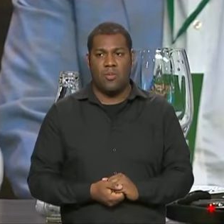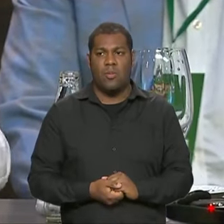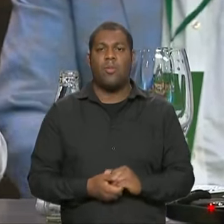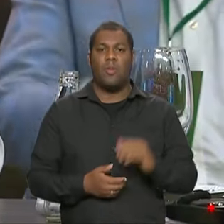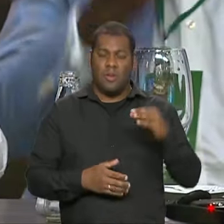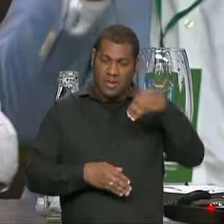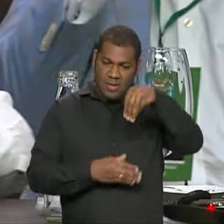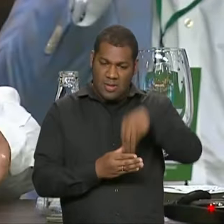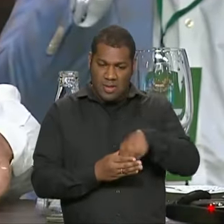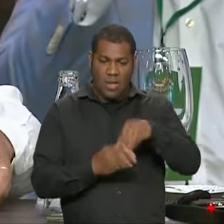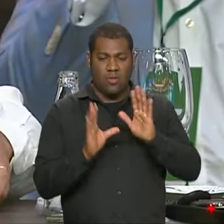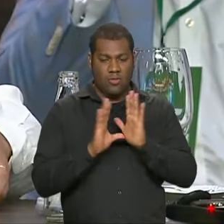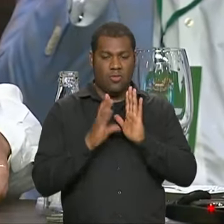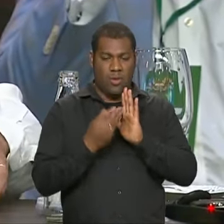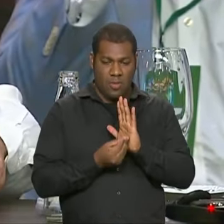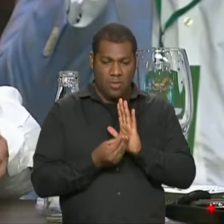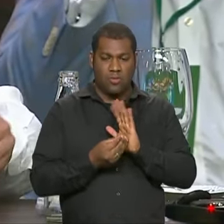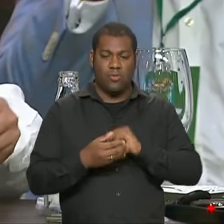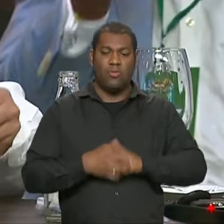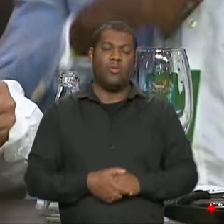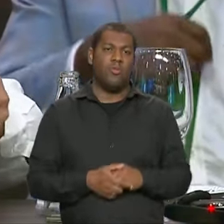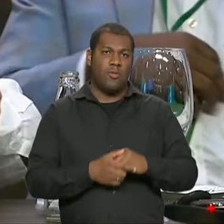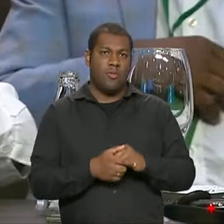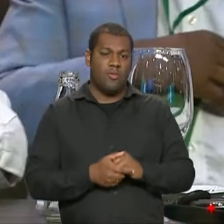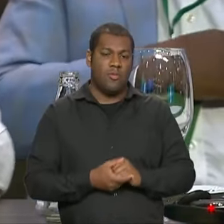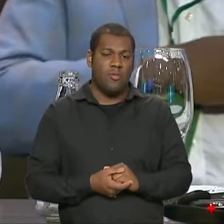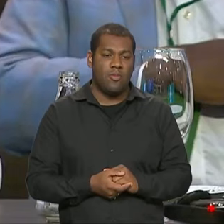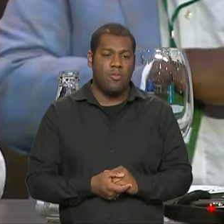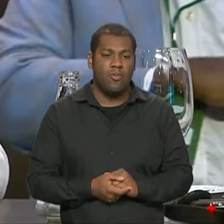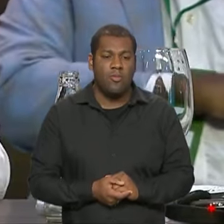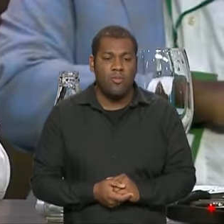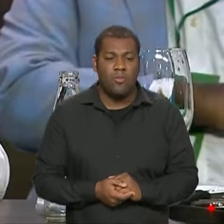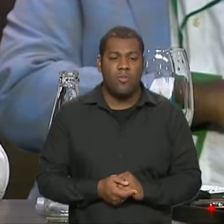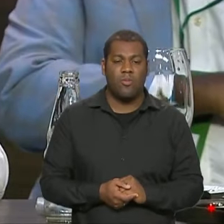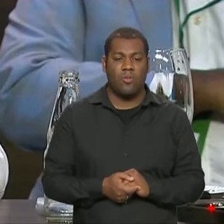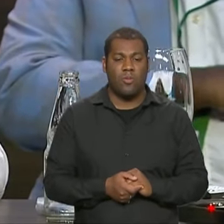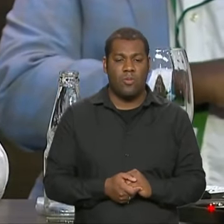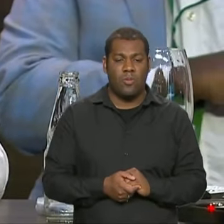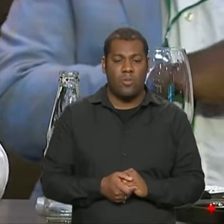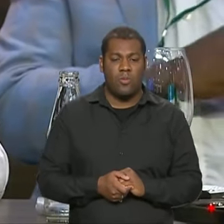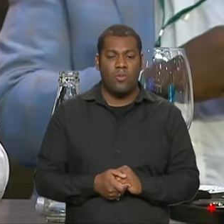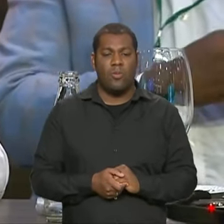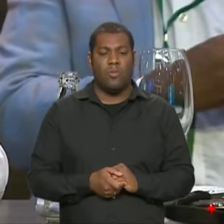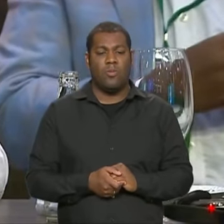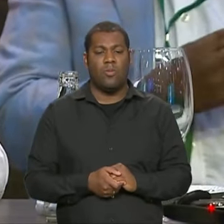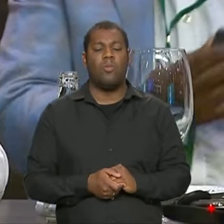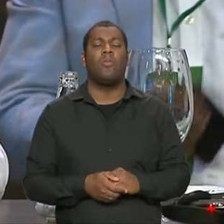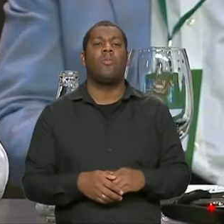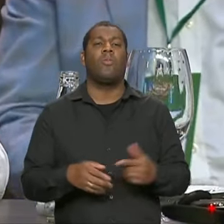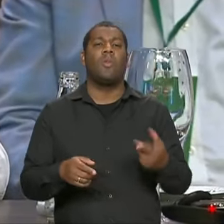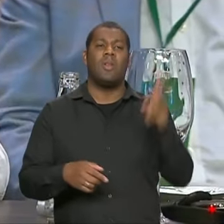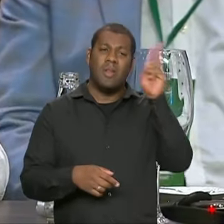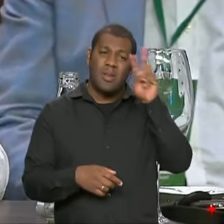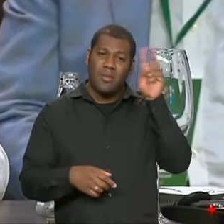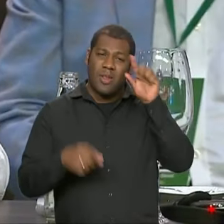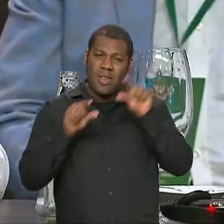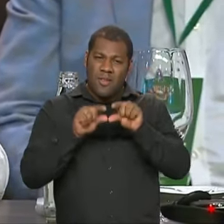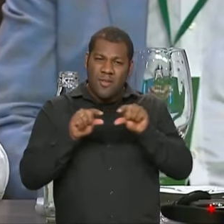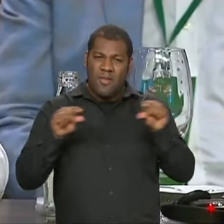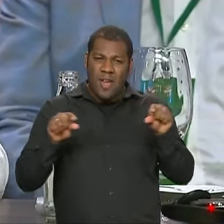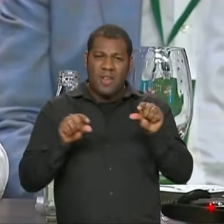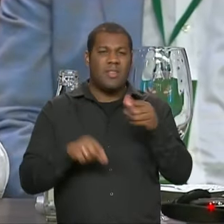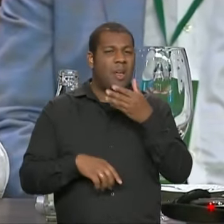na floresta e nas cidades. Gostaria de encerrar lembrando uma frase de um herói da